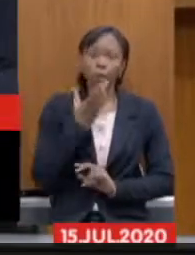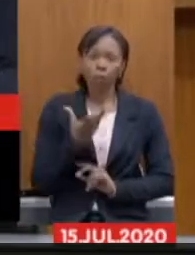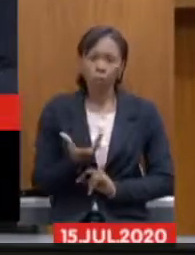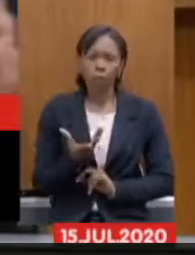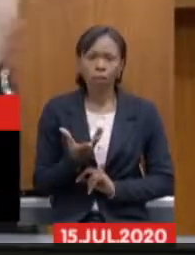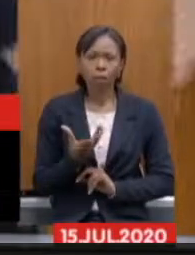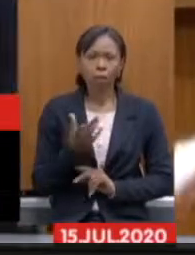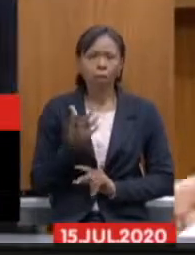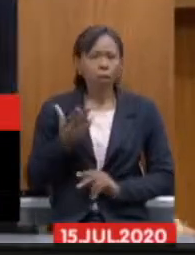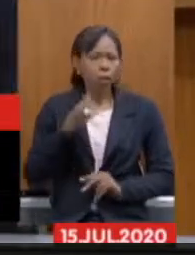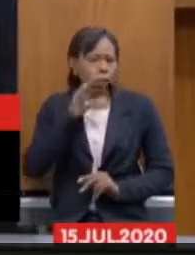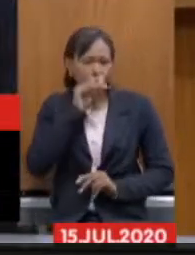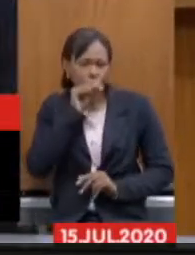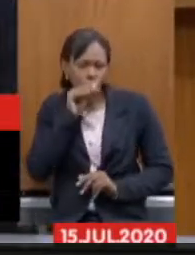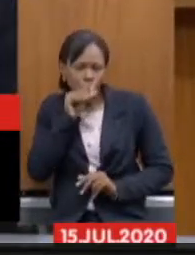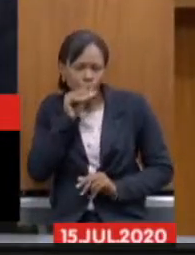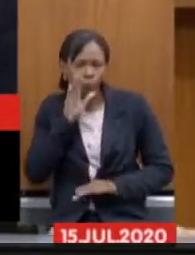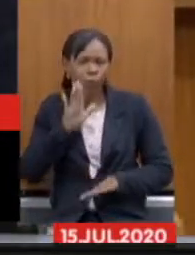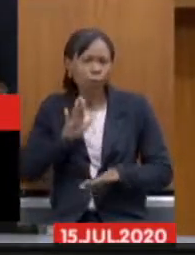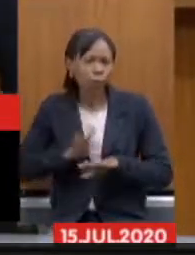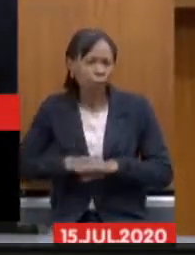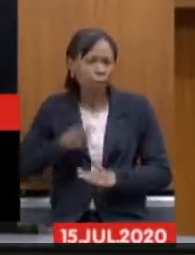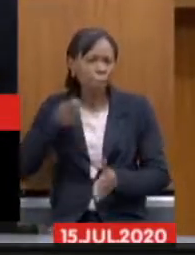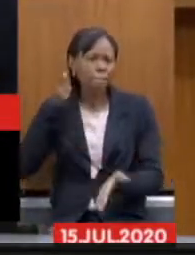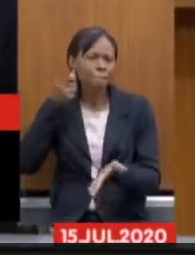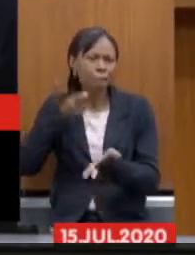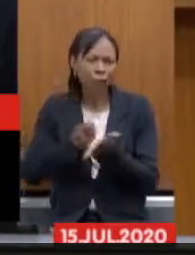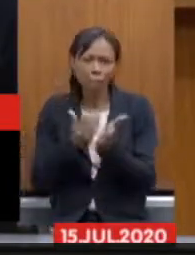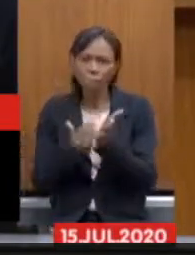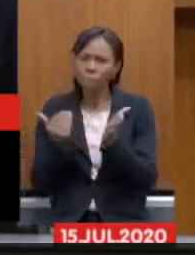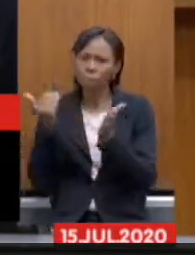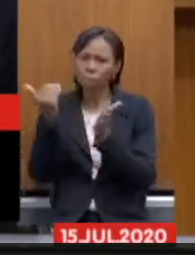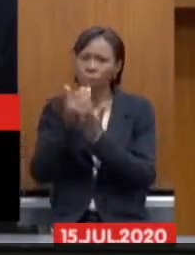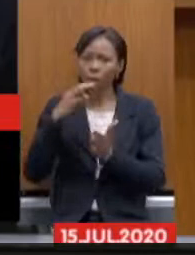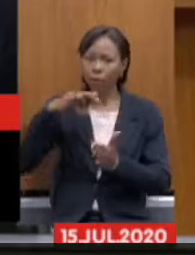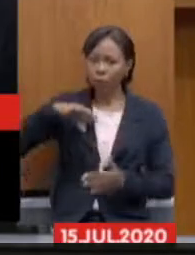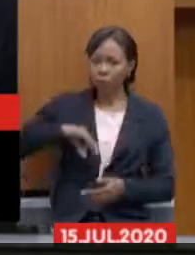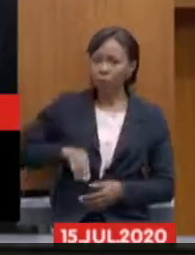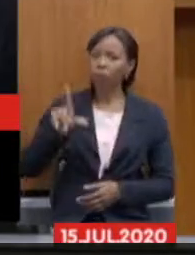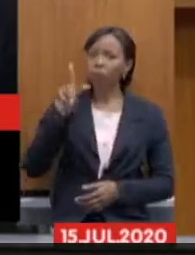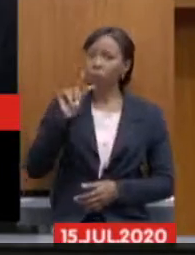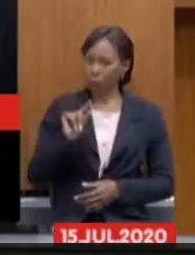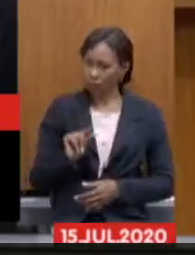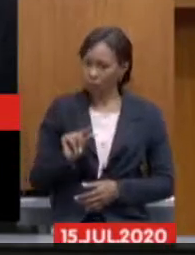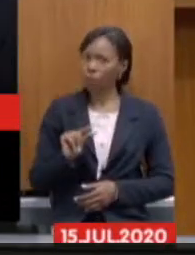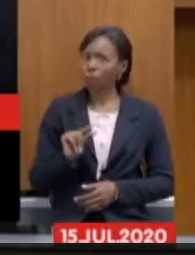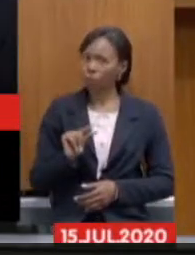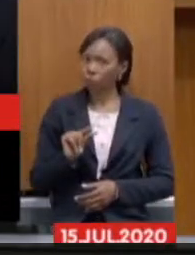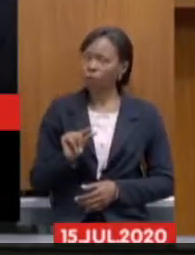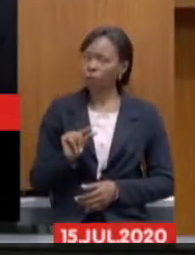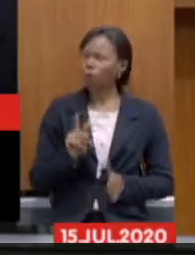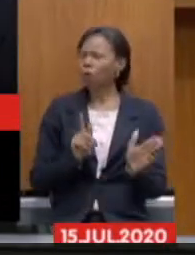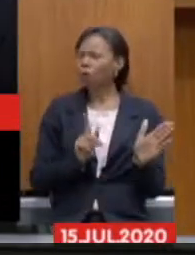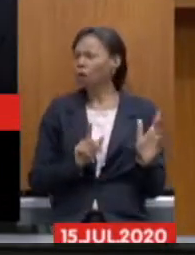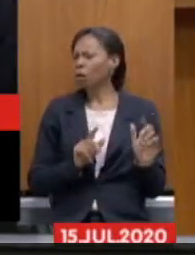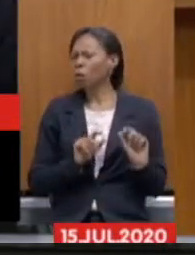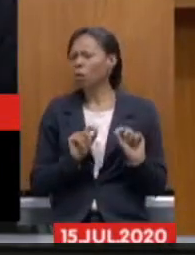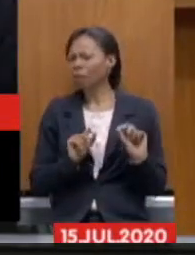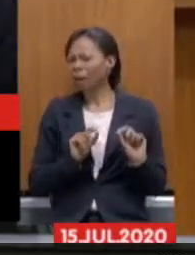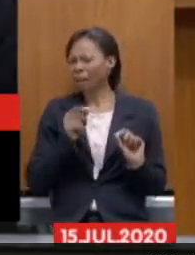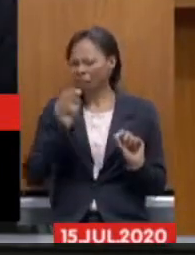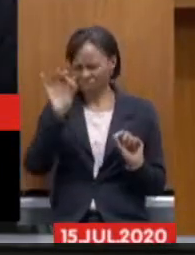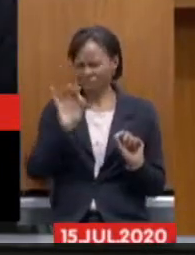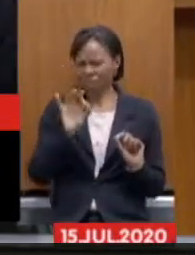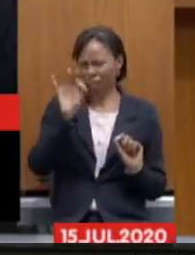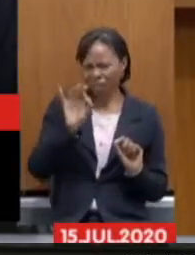e com isso ele vai acabar pagando mais e recebendo menos questionaram as alíquotas extras falaram